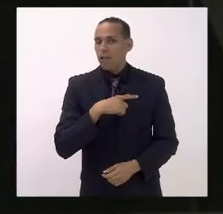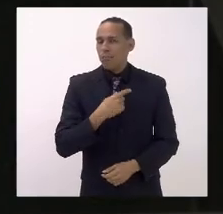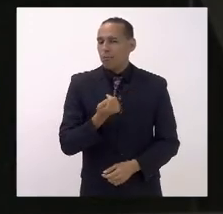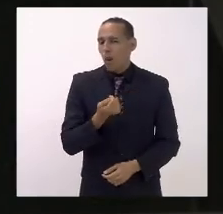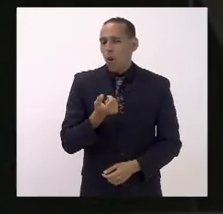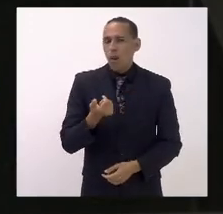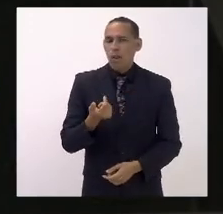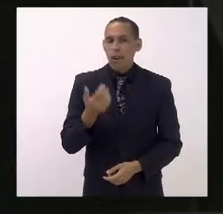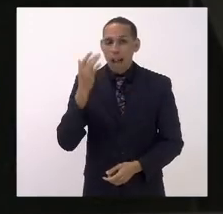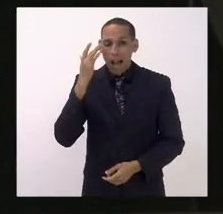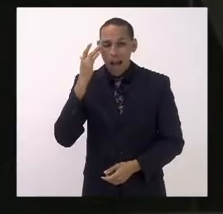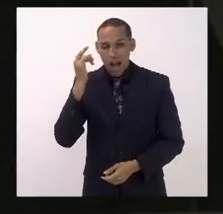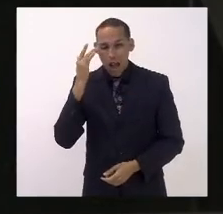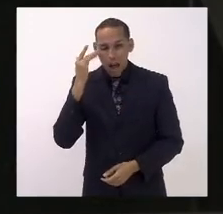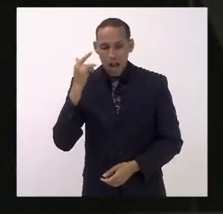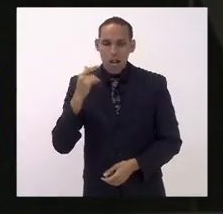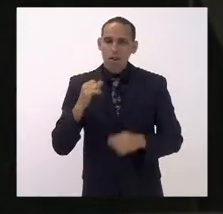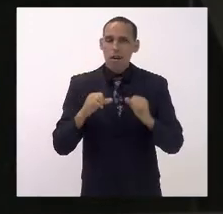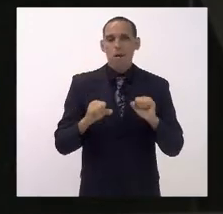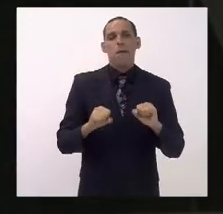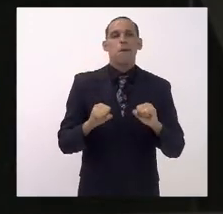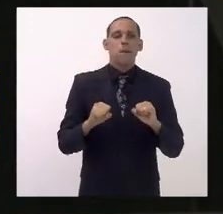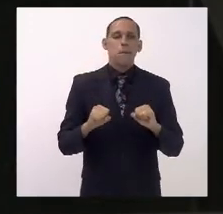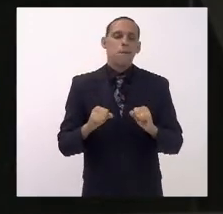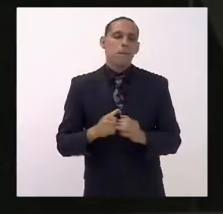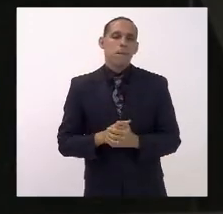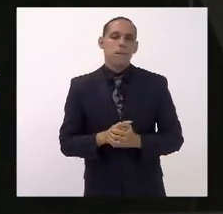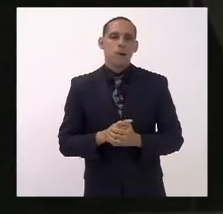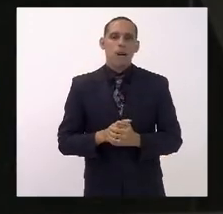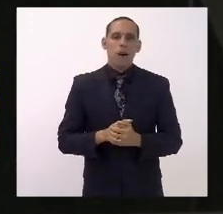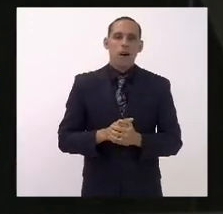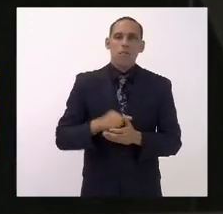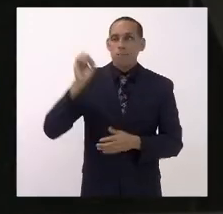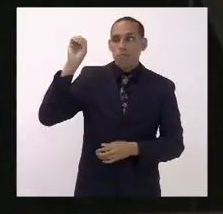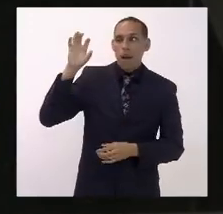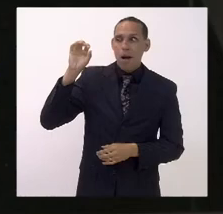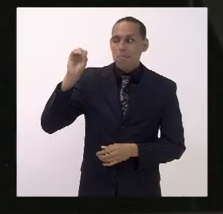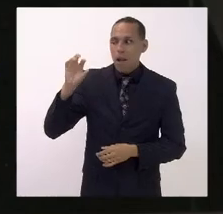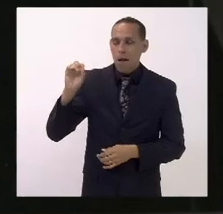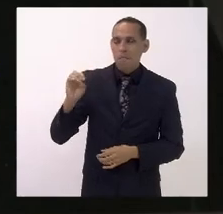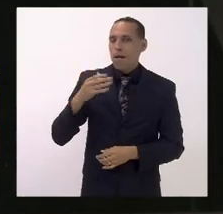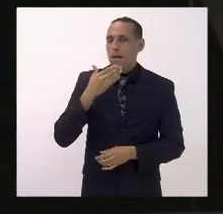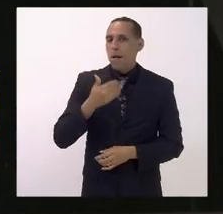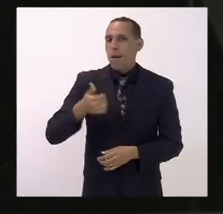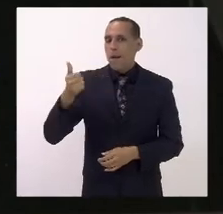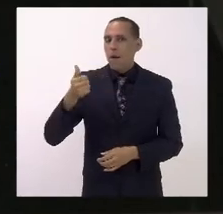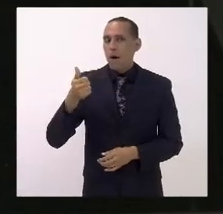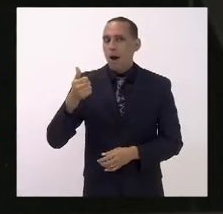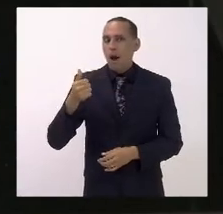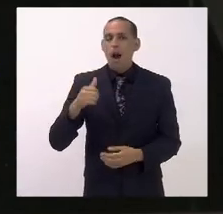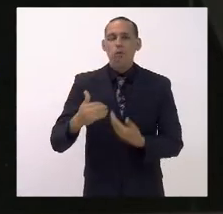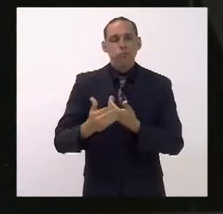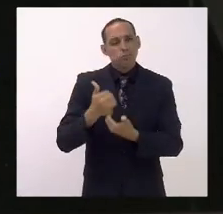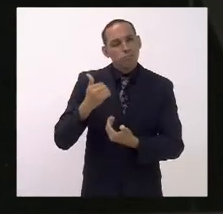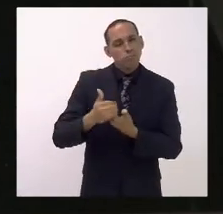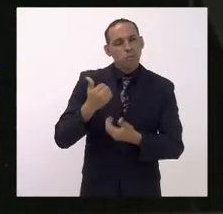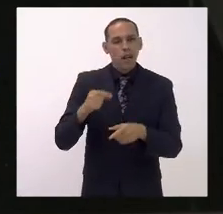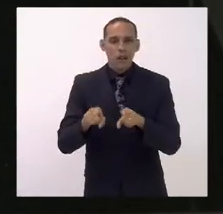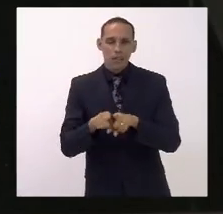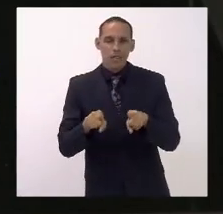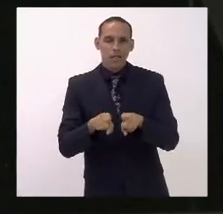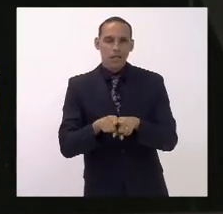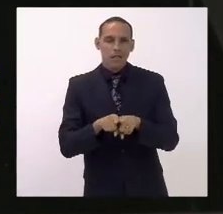amanhã possa, não é, com a sinalização e a orientação